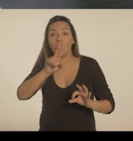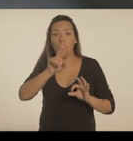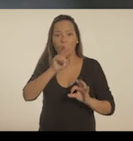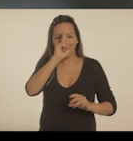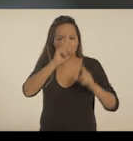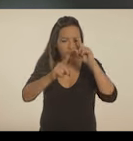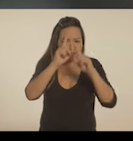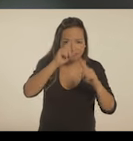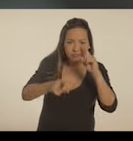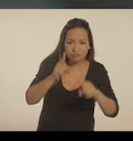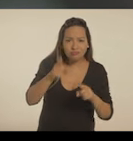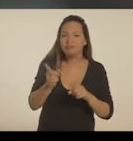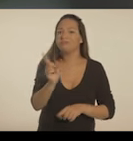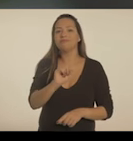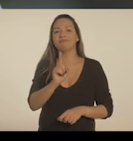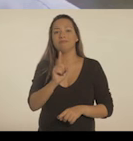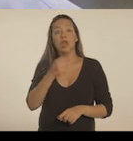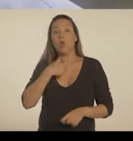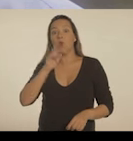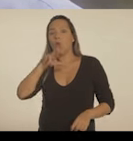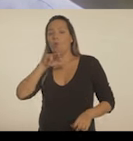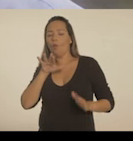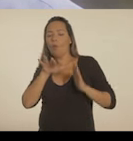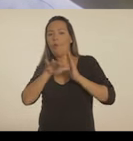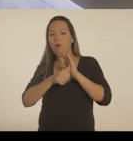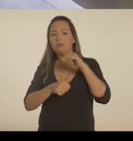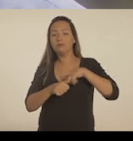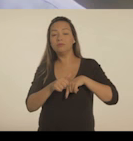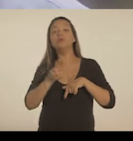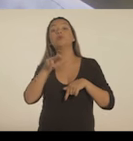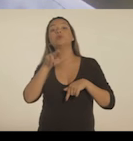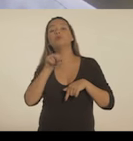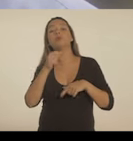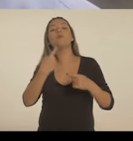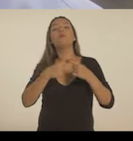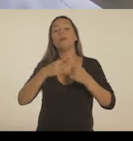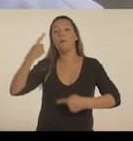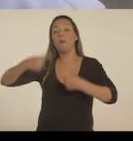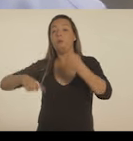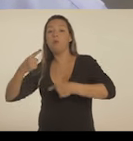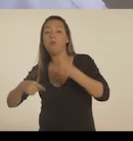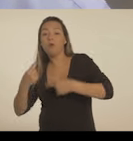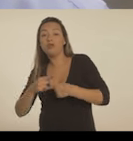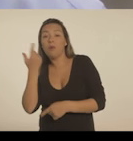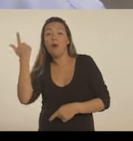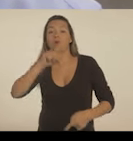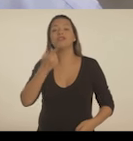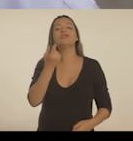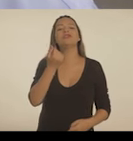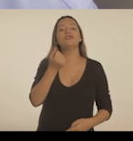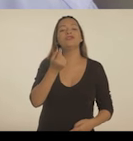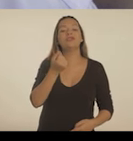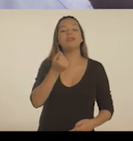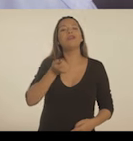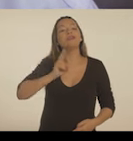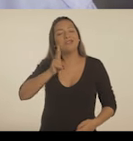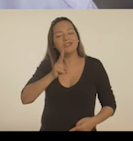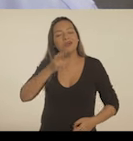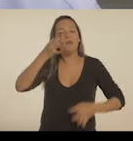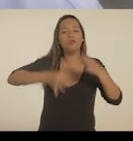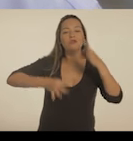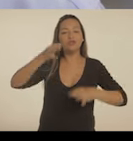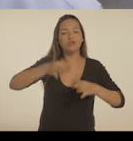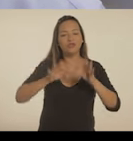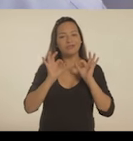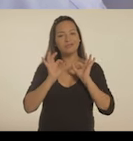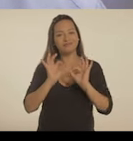indicados por esse ou aquele partido político. Eu nunca fui acusado de corrupção, nem nunca serei. Eu não tô na política para enriquecer. Minha